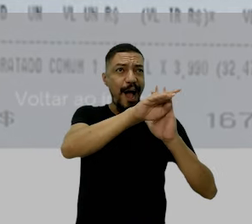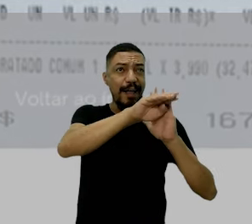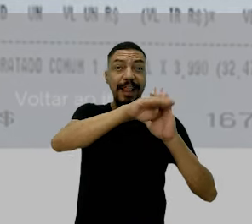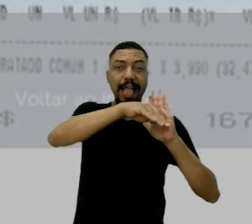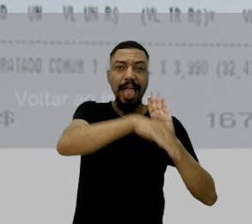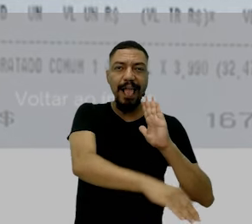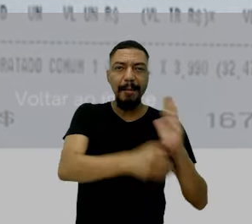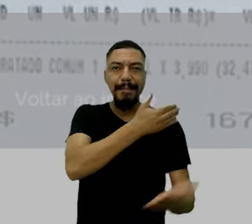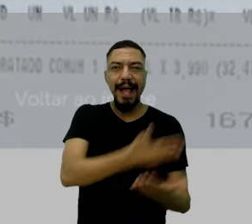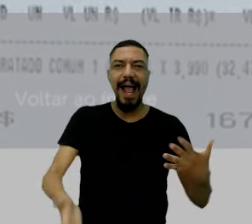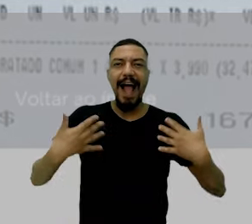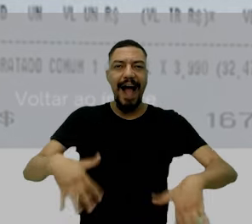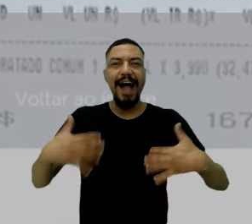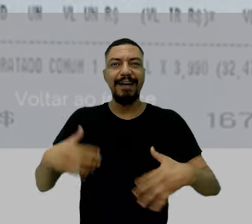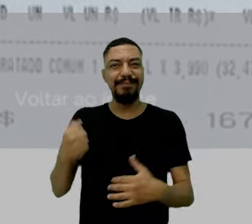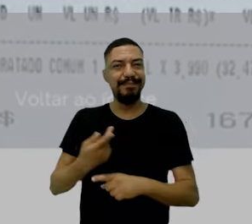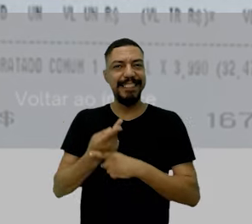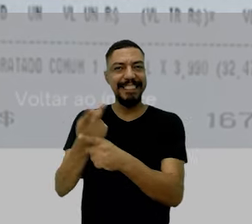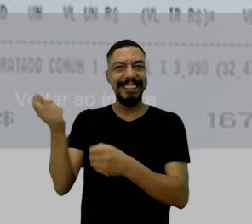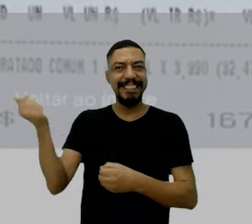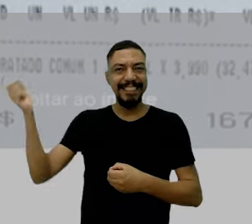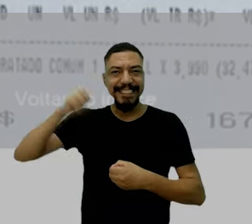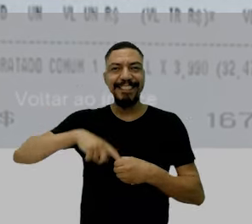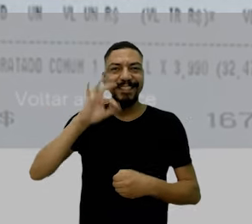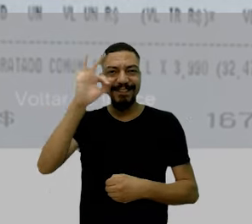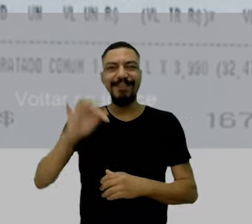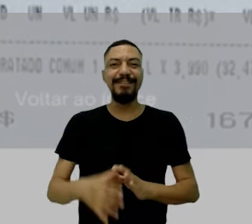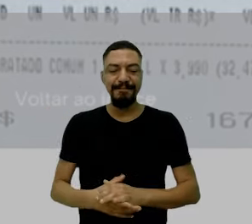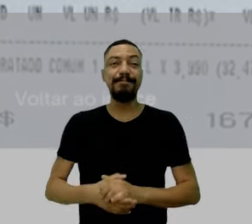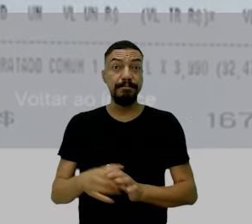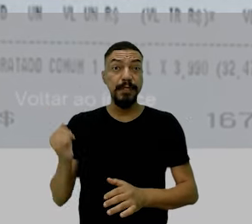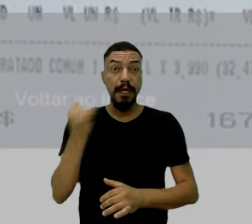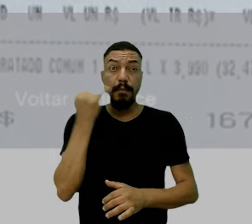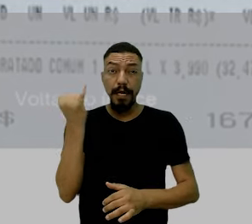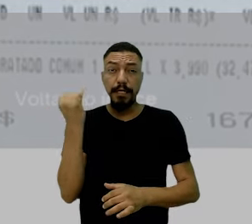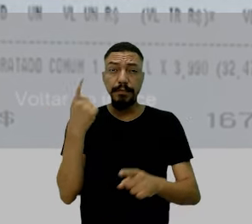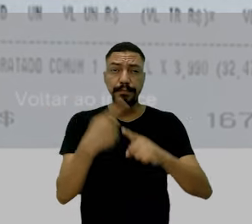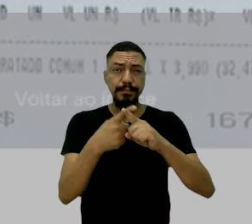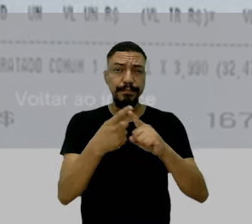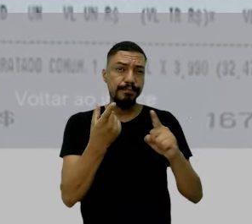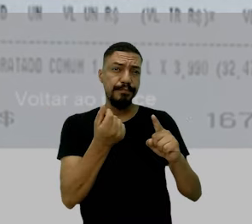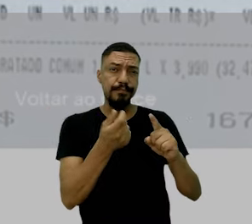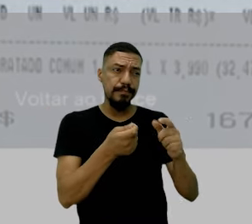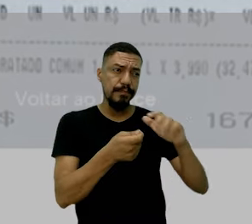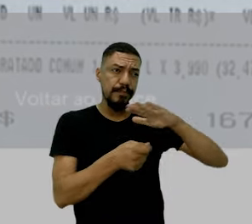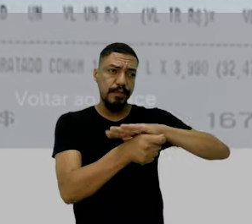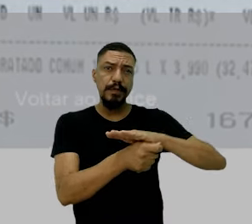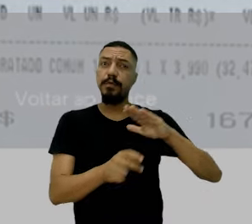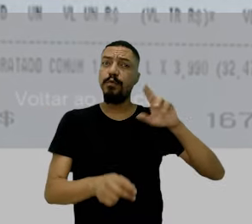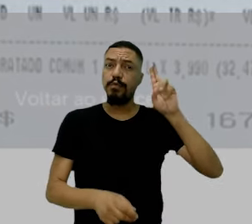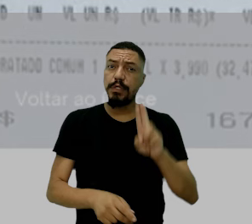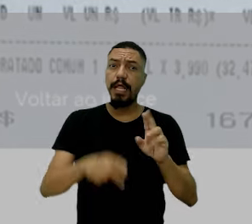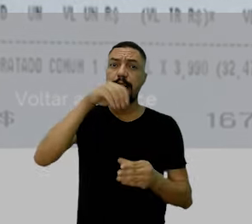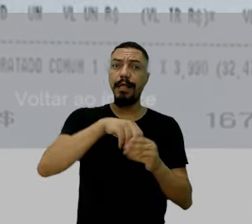perde o dinheiro e depois vocês precisam reaver isso futuramente. Mas é importante, porque e os rendimentos